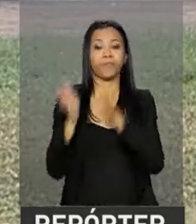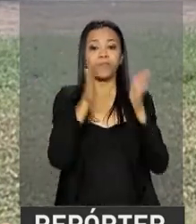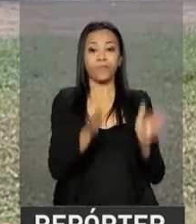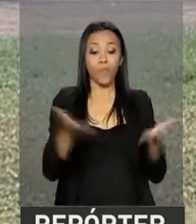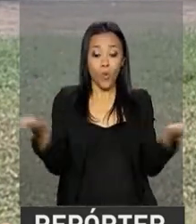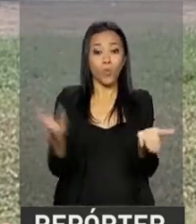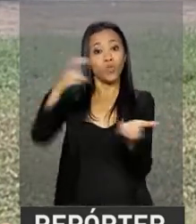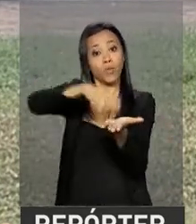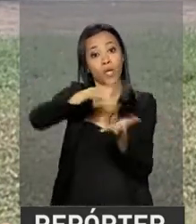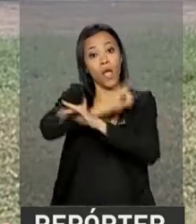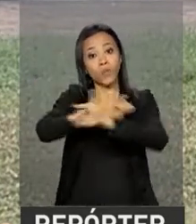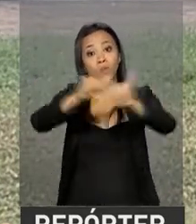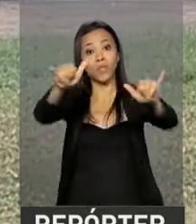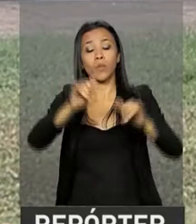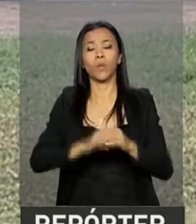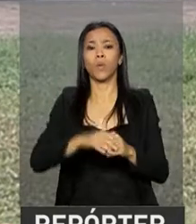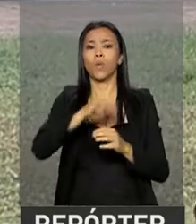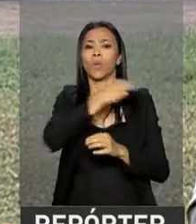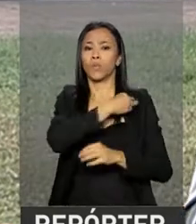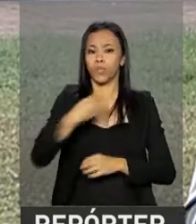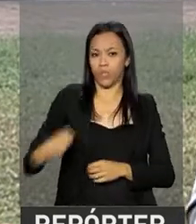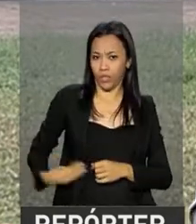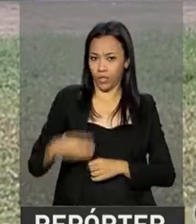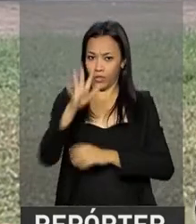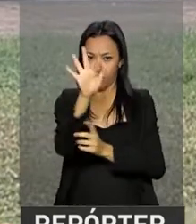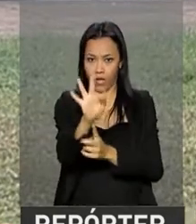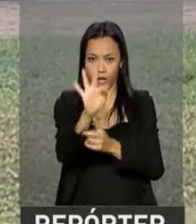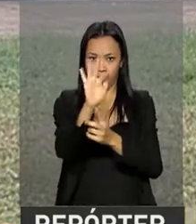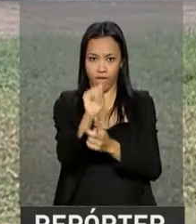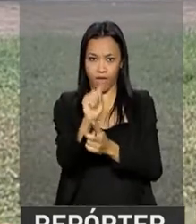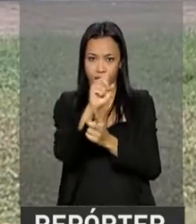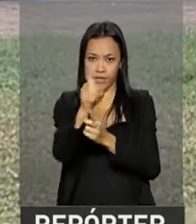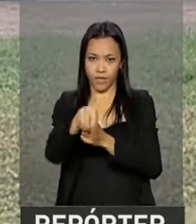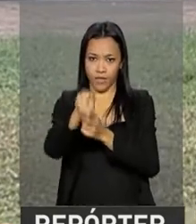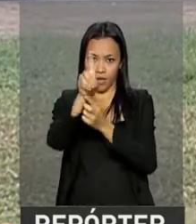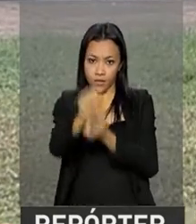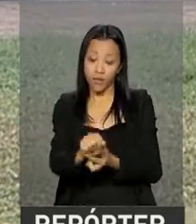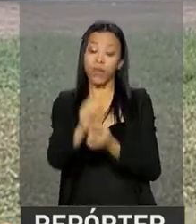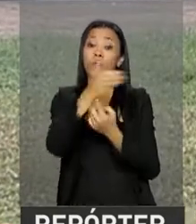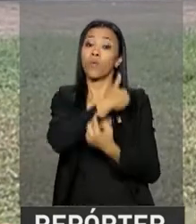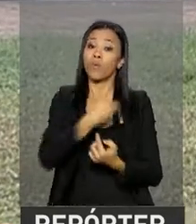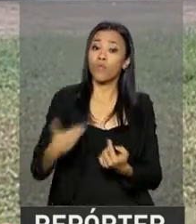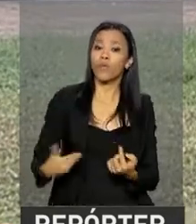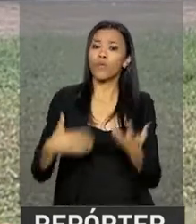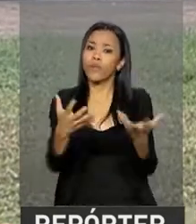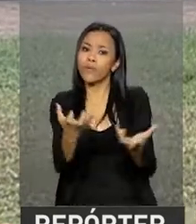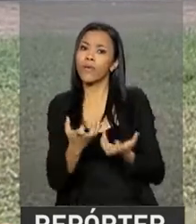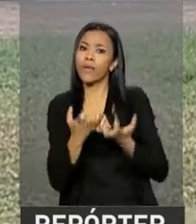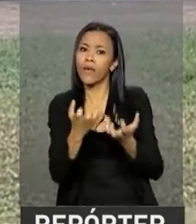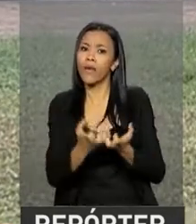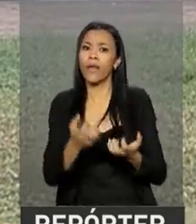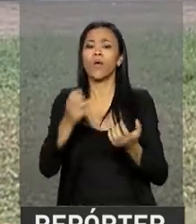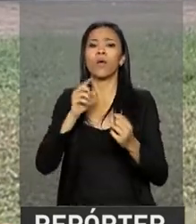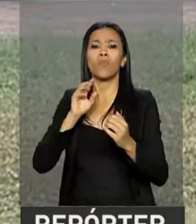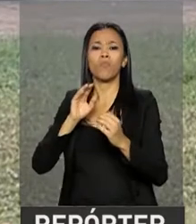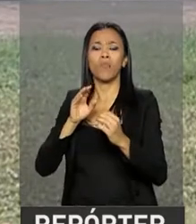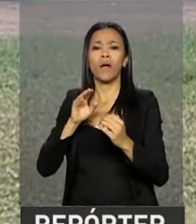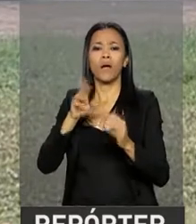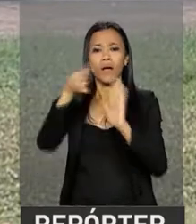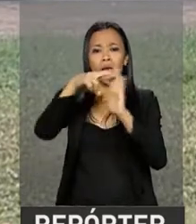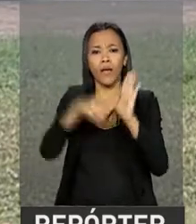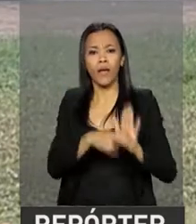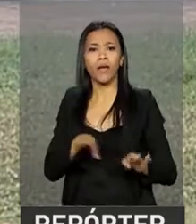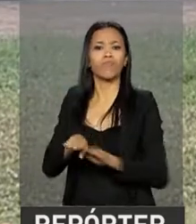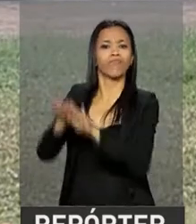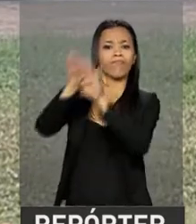agora pela manhã, o ministro da Fazenda, Henrique Meirelles, disse que o governo busca uma convergência gradual das metas de